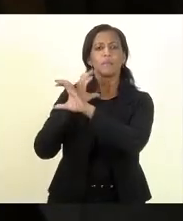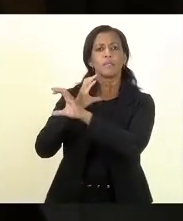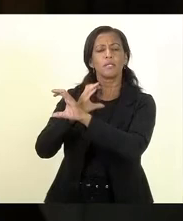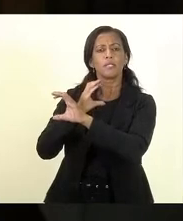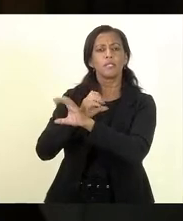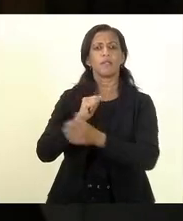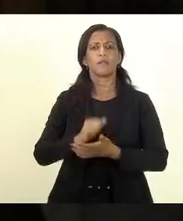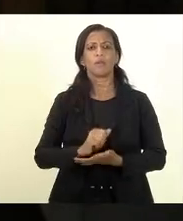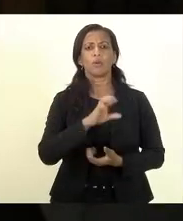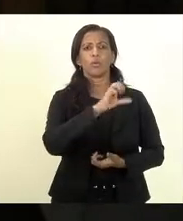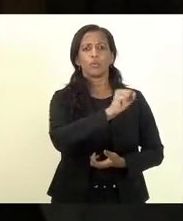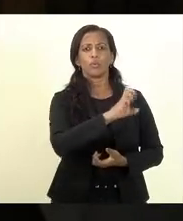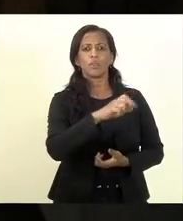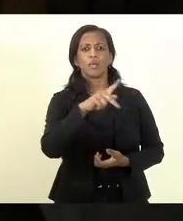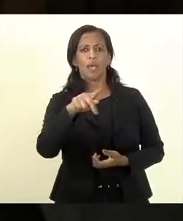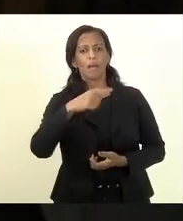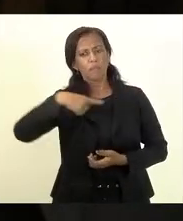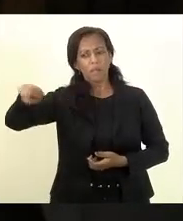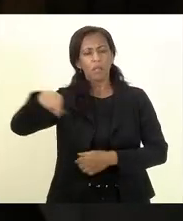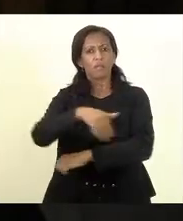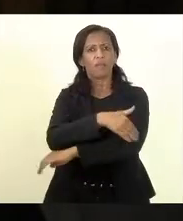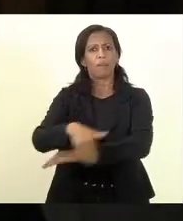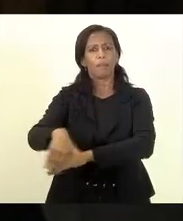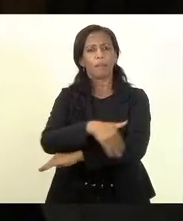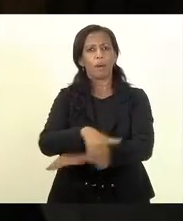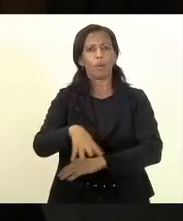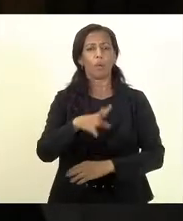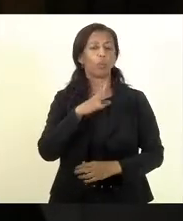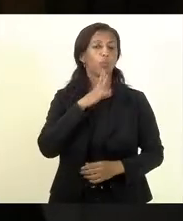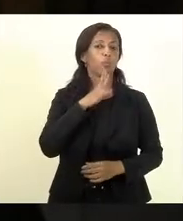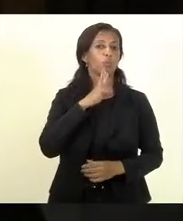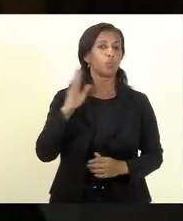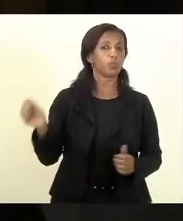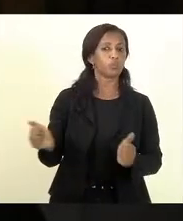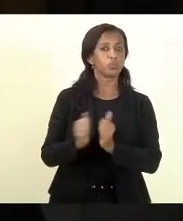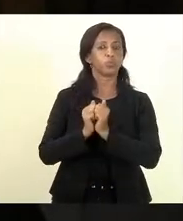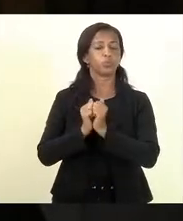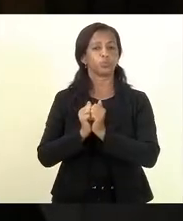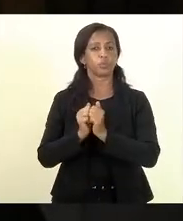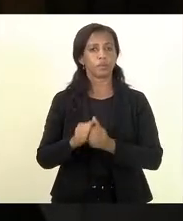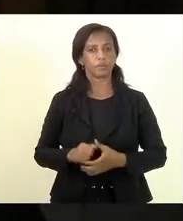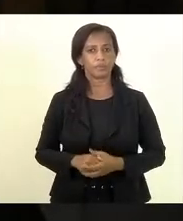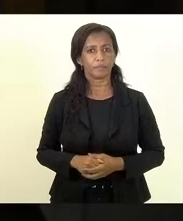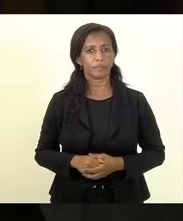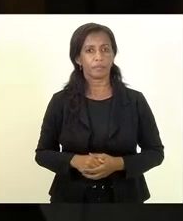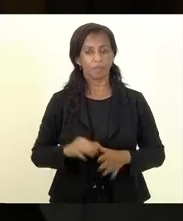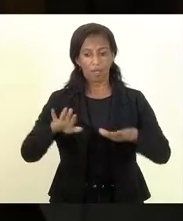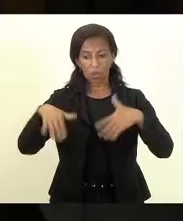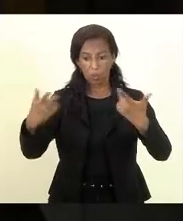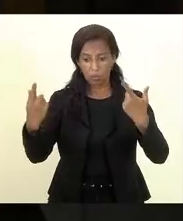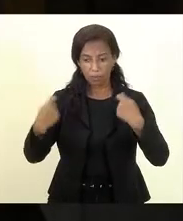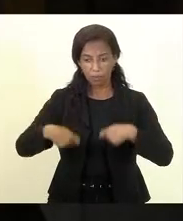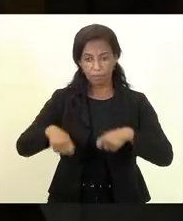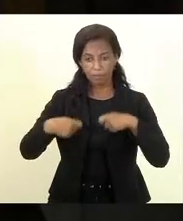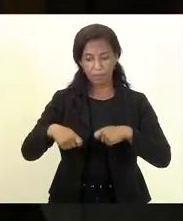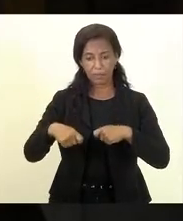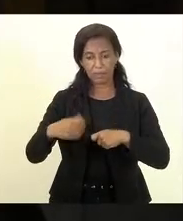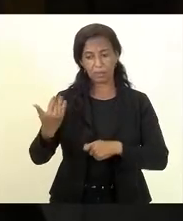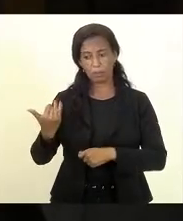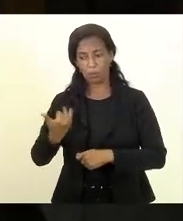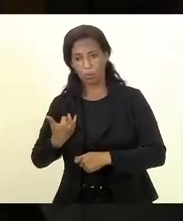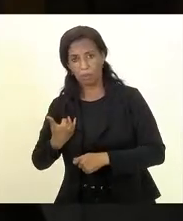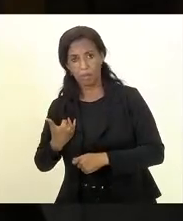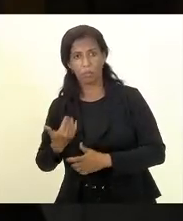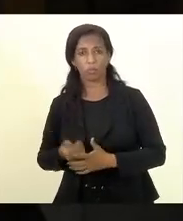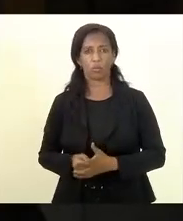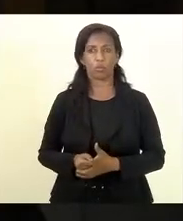degasianos, do CEAP, que vão às ruas salvar a vida de quem nem conhece diuturnamente. E quando precisa para um ente querido, um